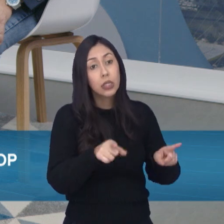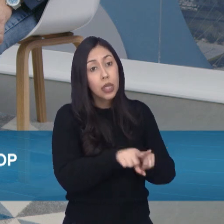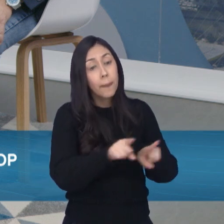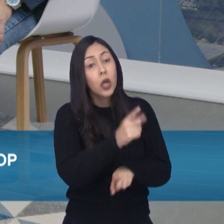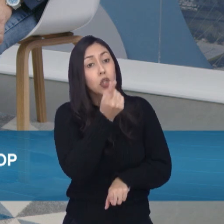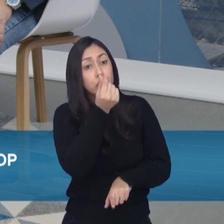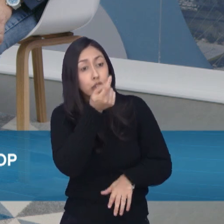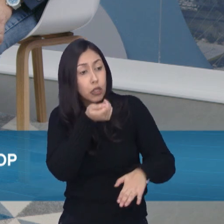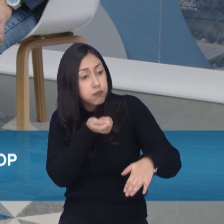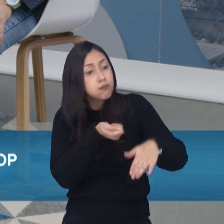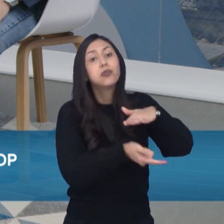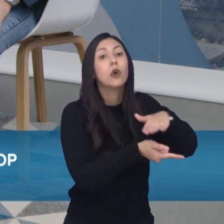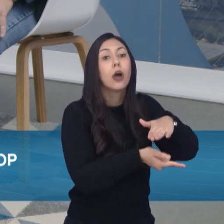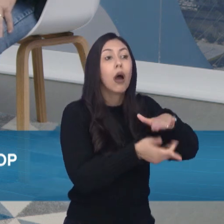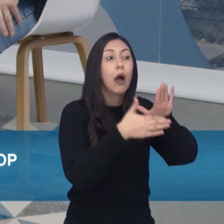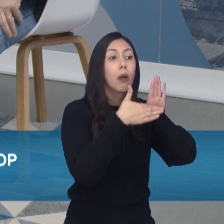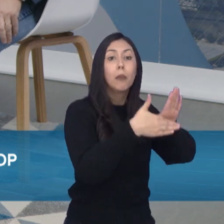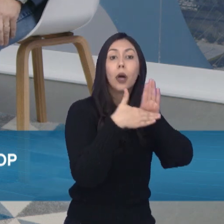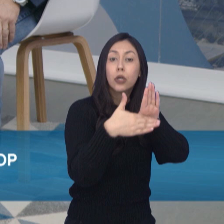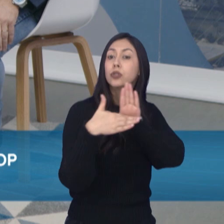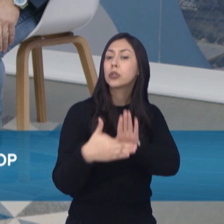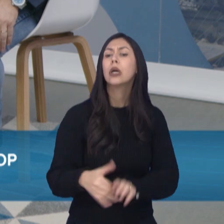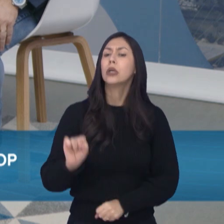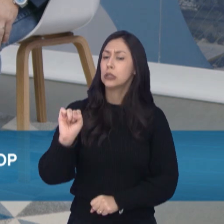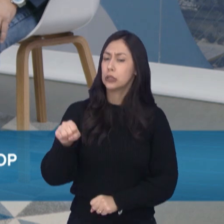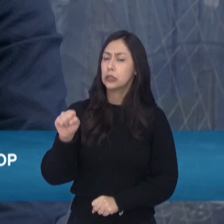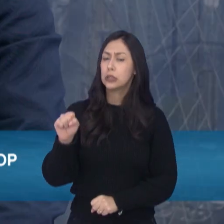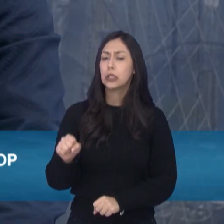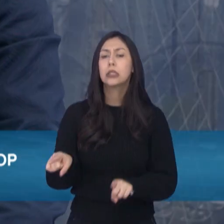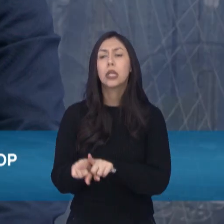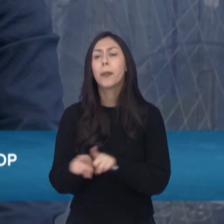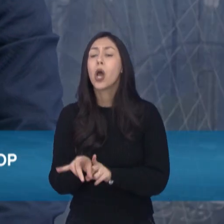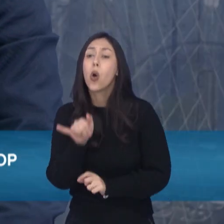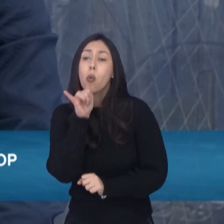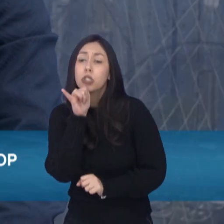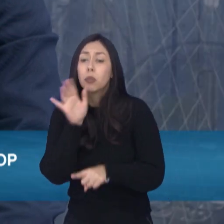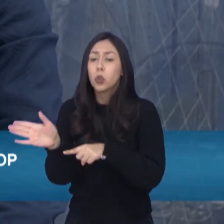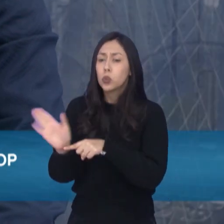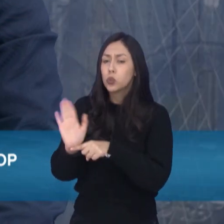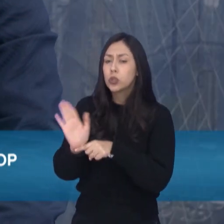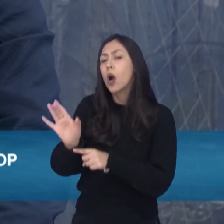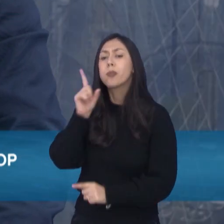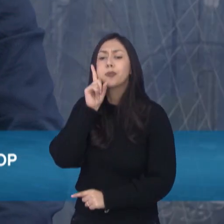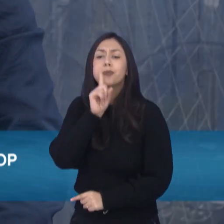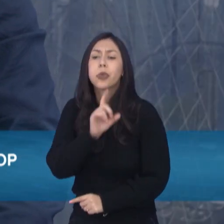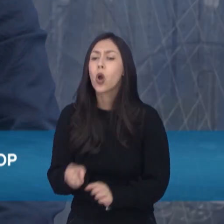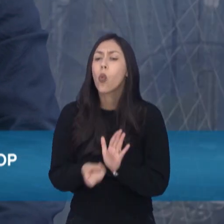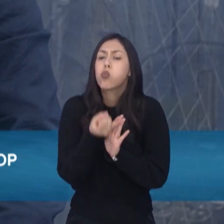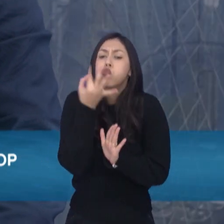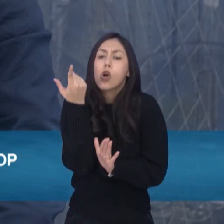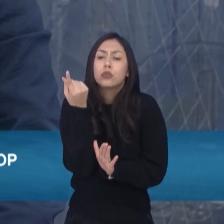que acaba voltando, retornando para todos, né? Retorna. Se você pegar outro exemplo, que é a indústria cinematográfica americana, quantos bilhões de